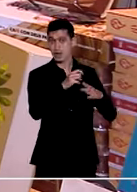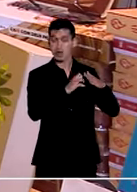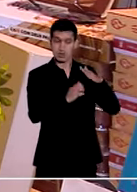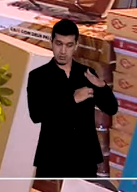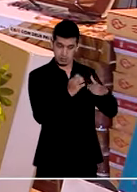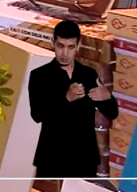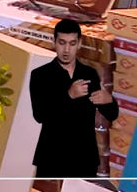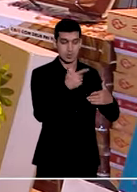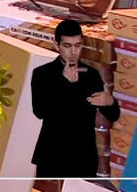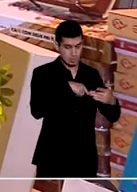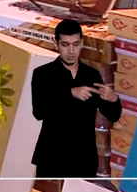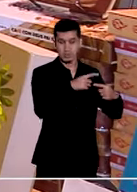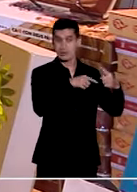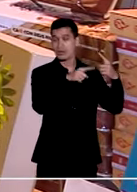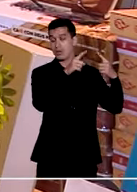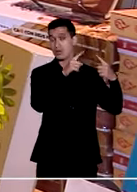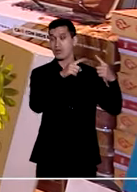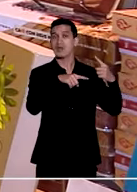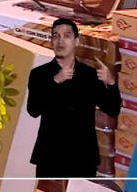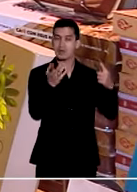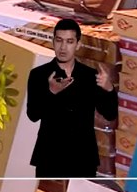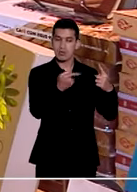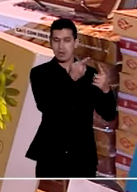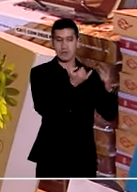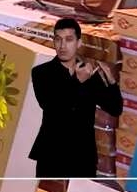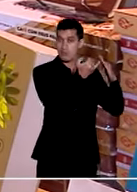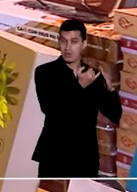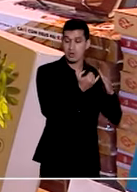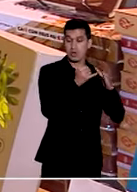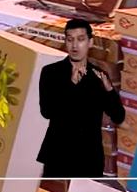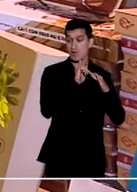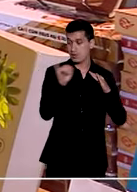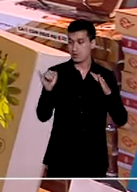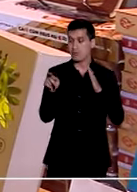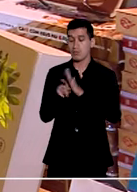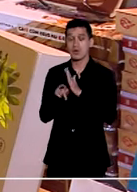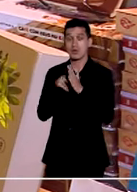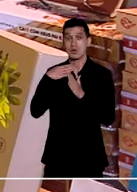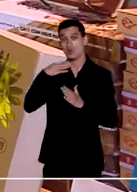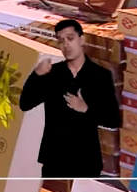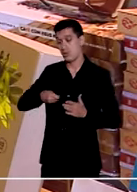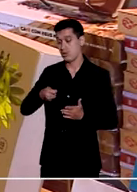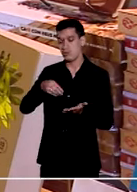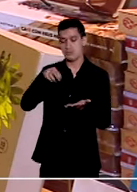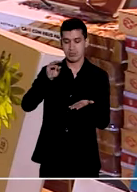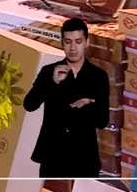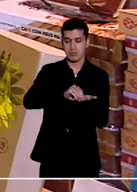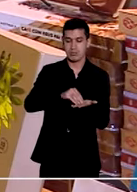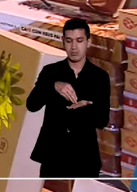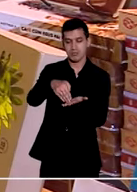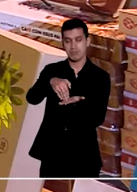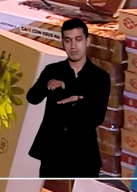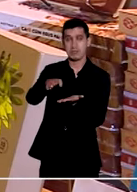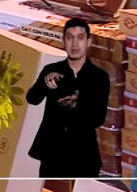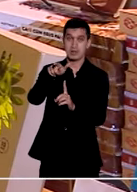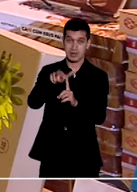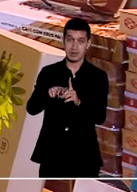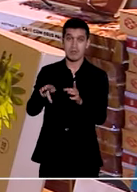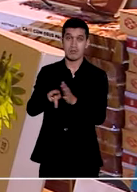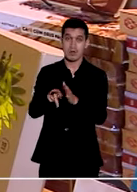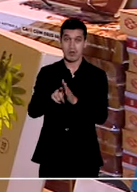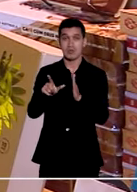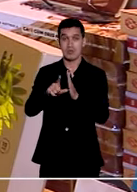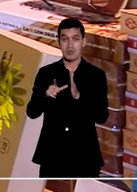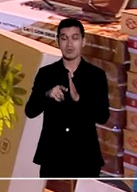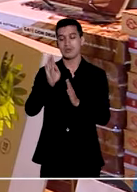imóvel informou ao juízo recuperacional sobre a ordem de despejo decretada em outro processo o juízo da recuperação então